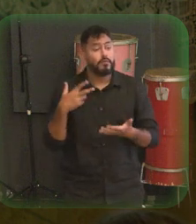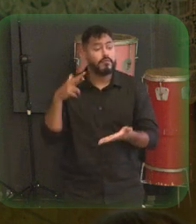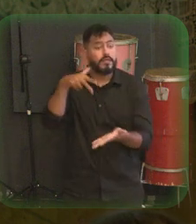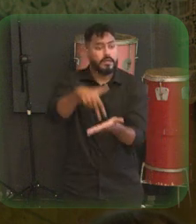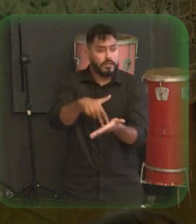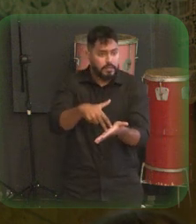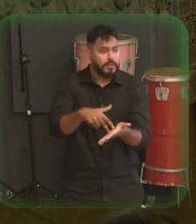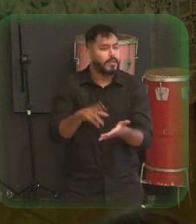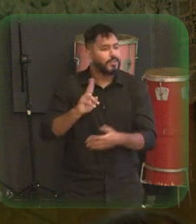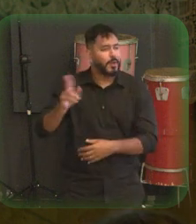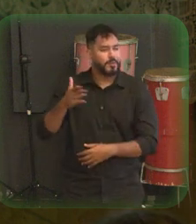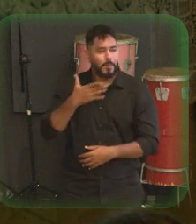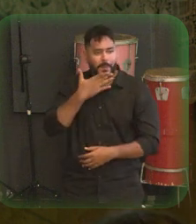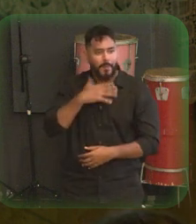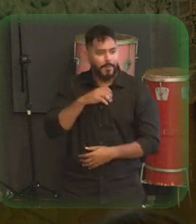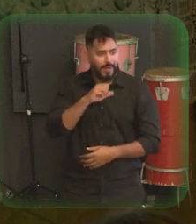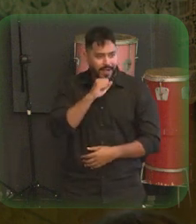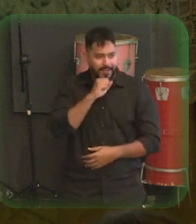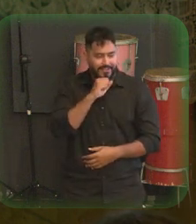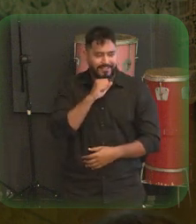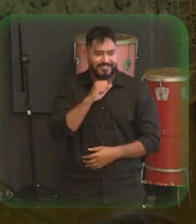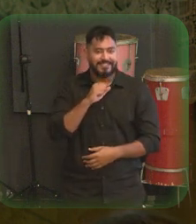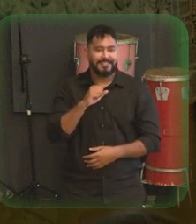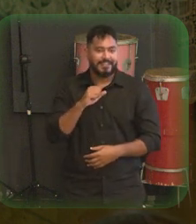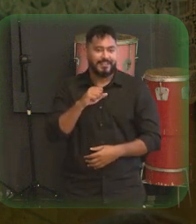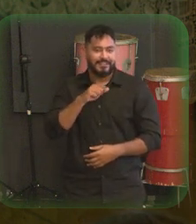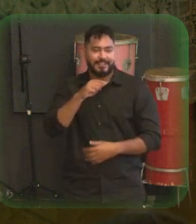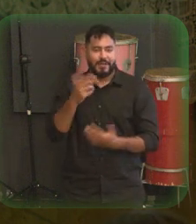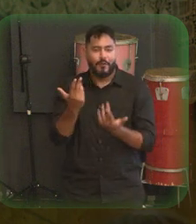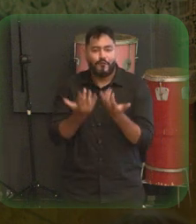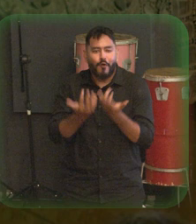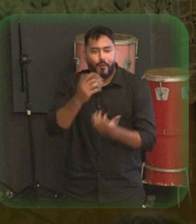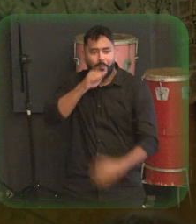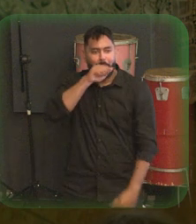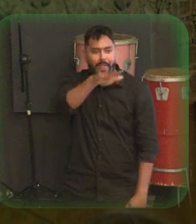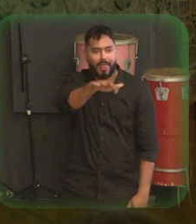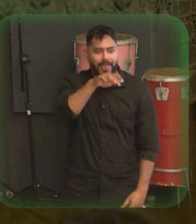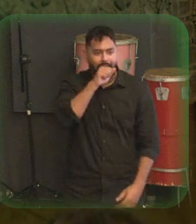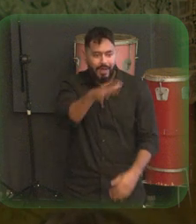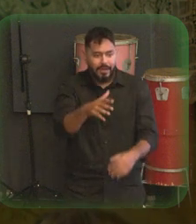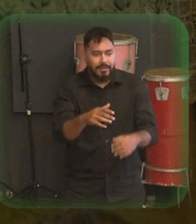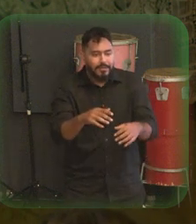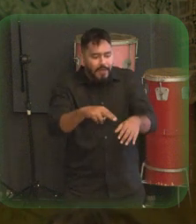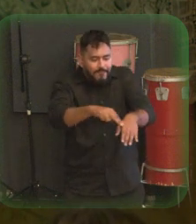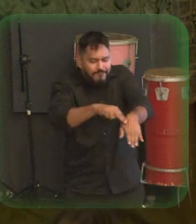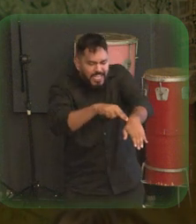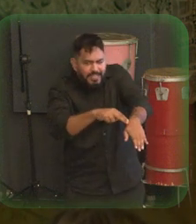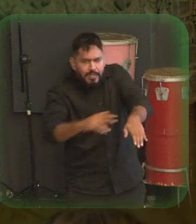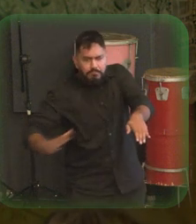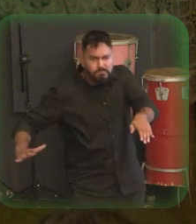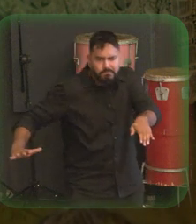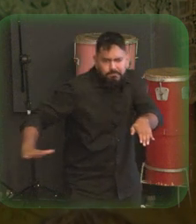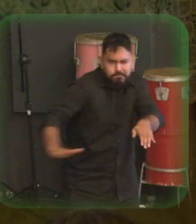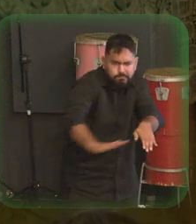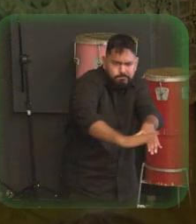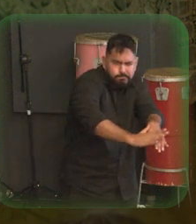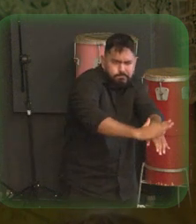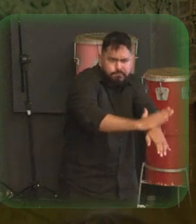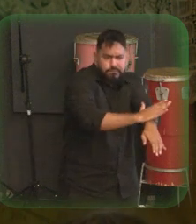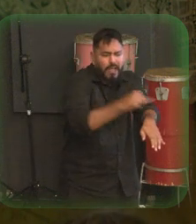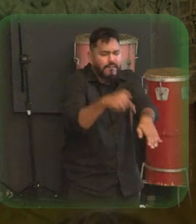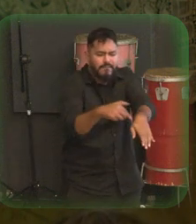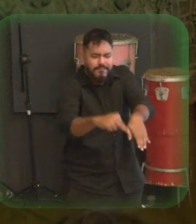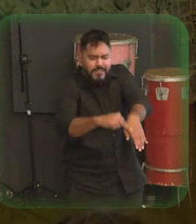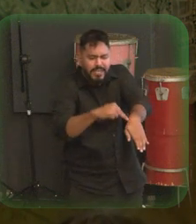meu pai, soltar o fogo pela boca, para cauterizar essa ferida que está exposta,